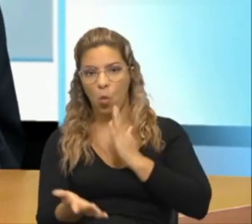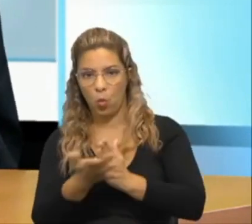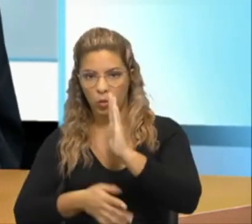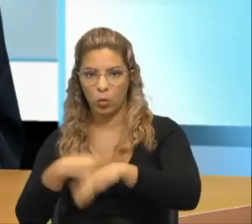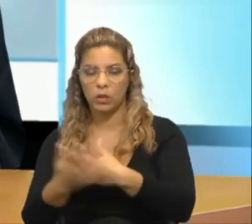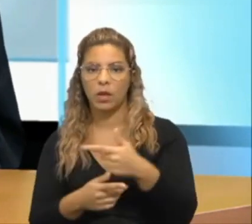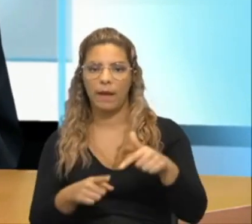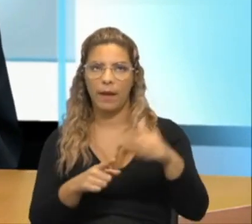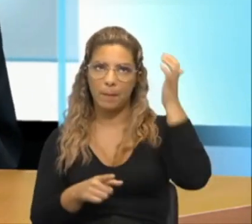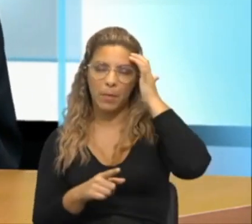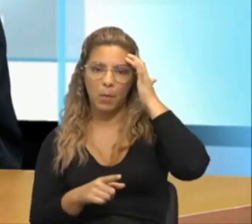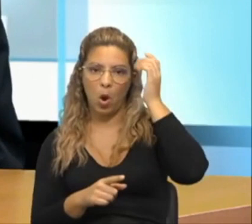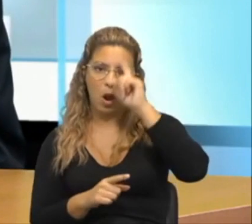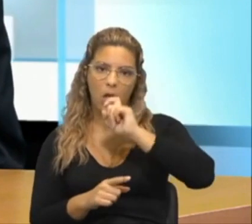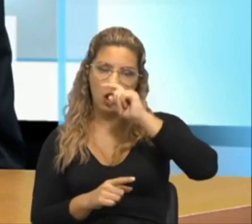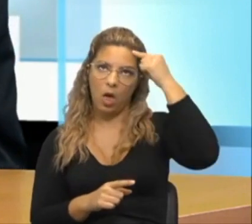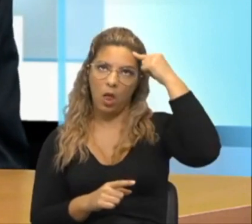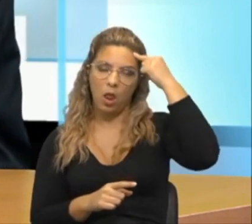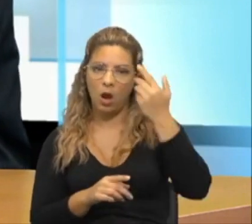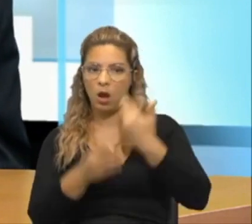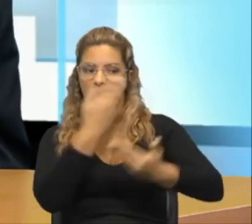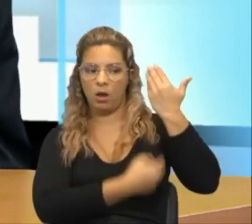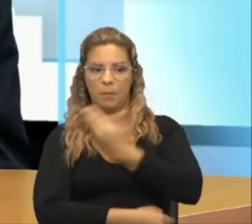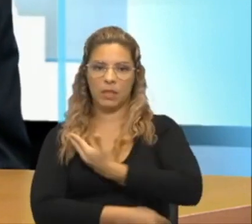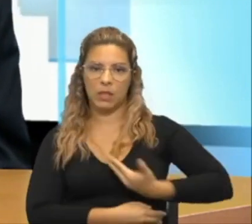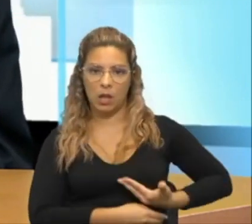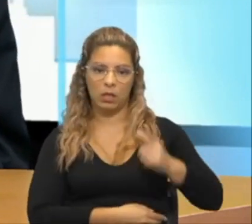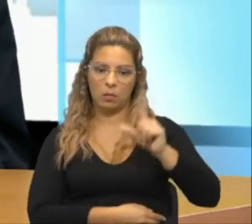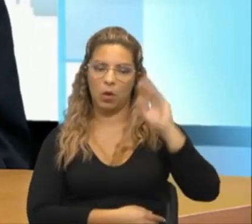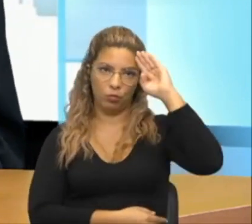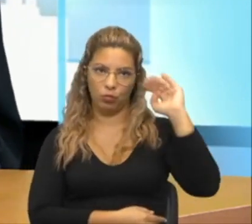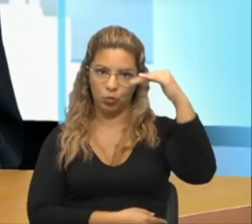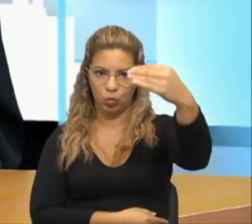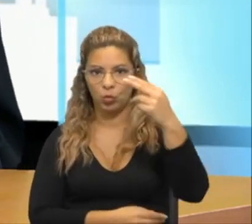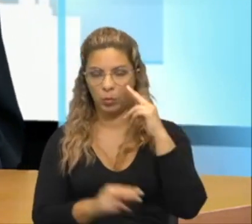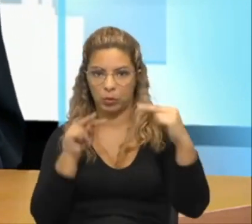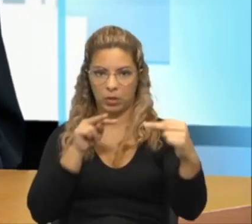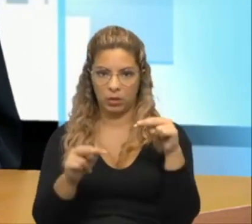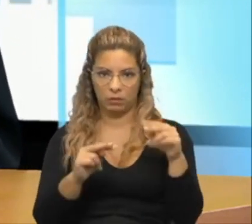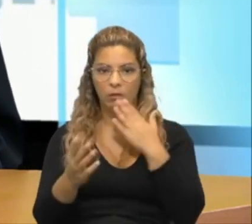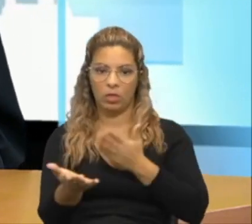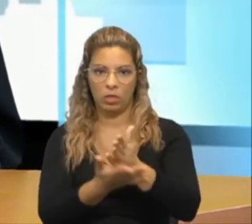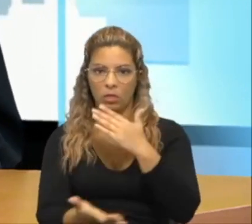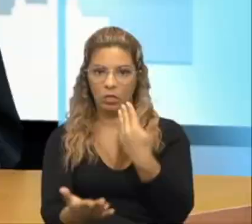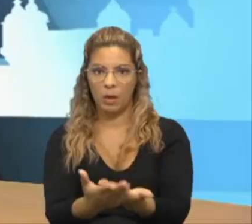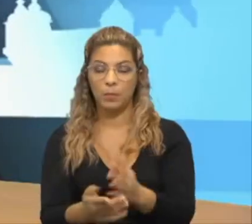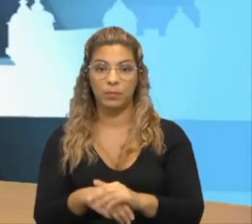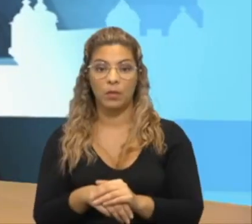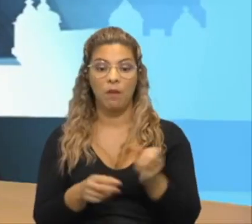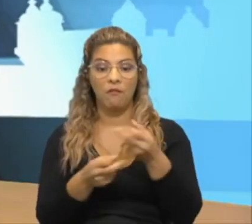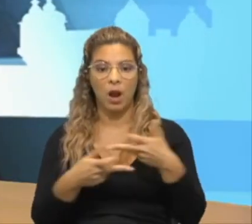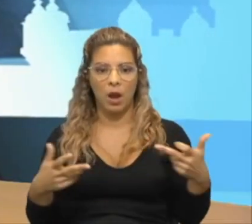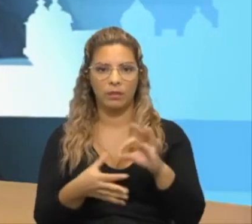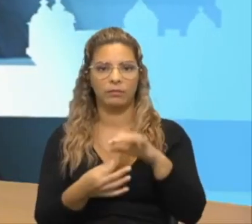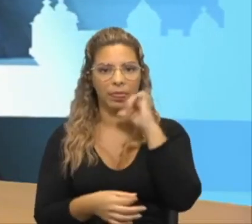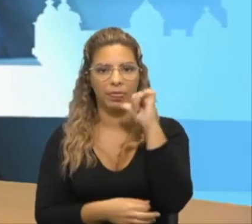purificar a memória, da maneira como olhamos para o passado e da maneira como olhamos para o futuro. E entre as muitas frases, enfim, que rapidamente se transformam em slogans do Papa